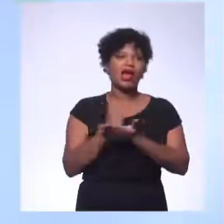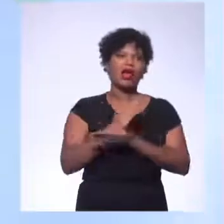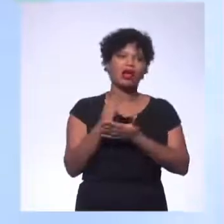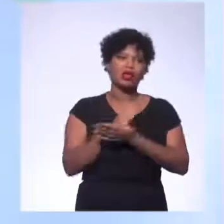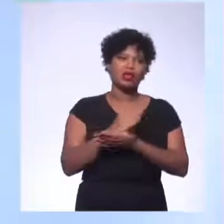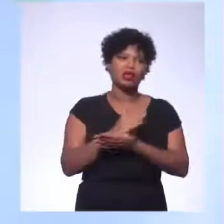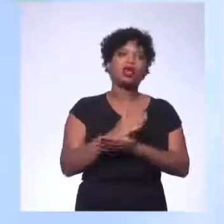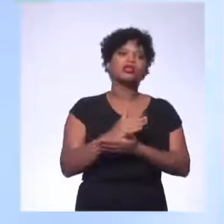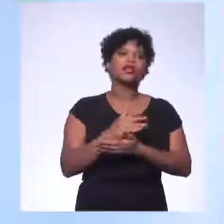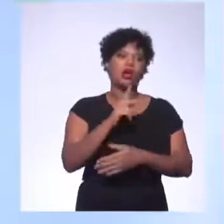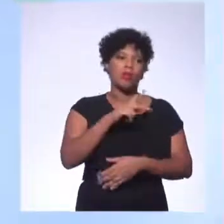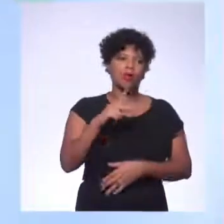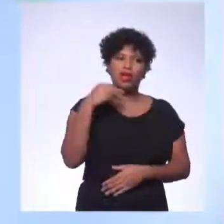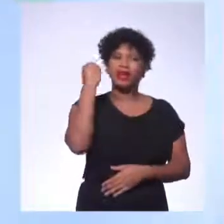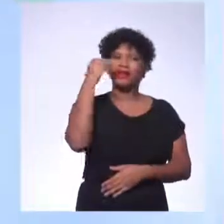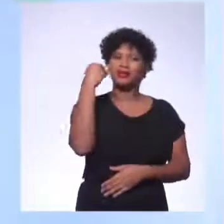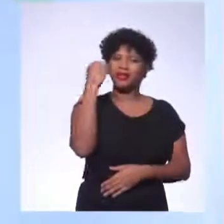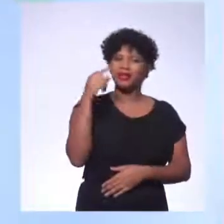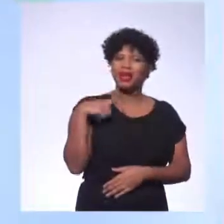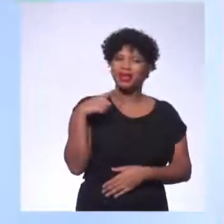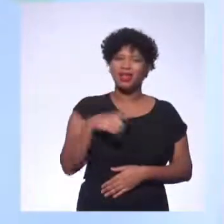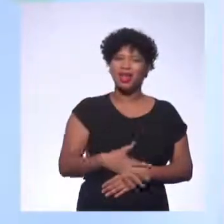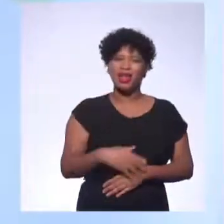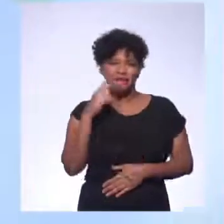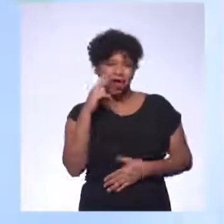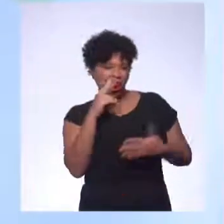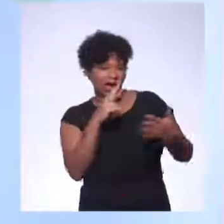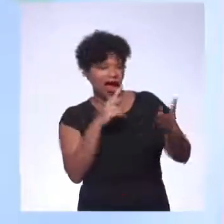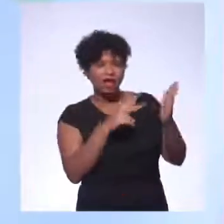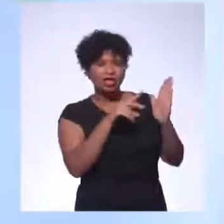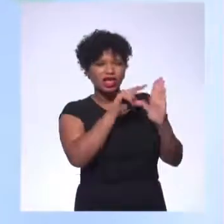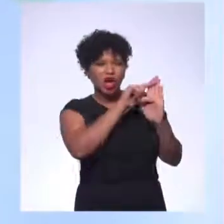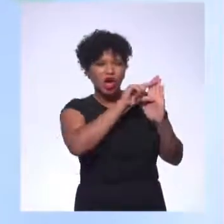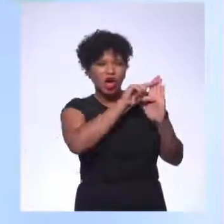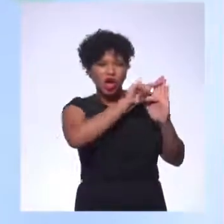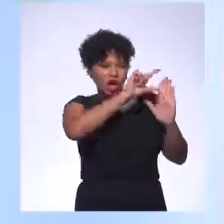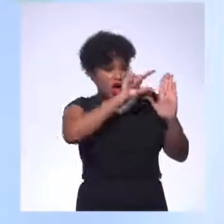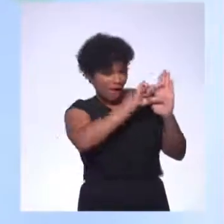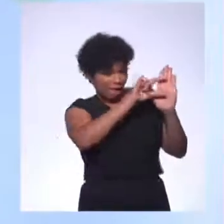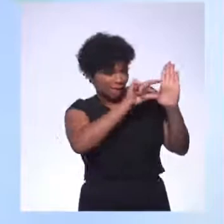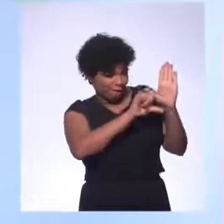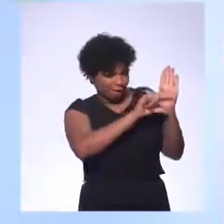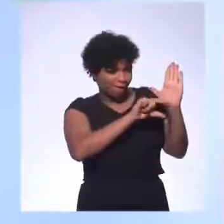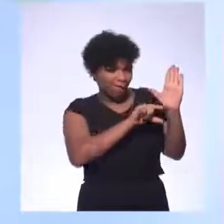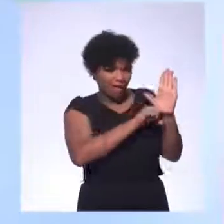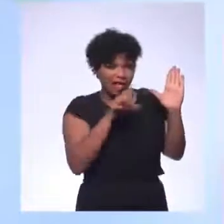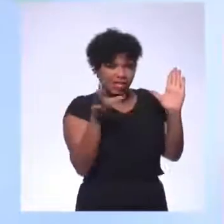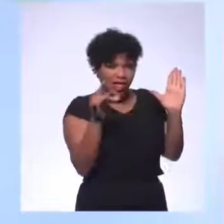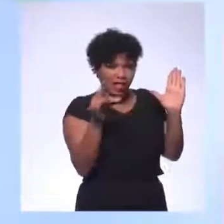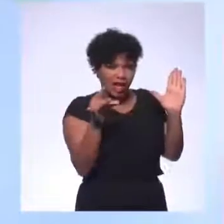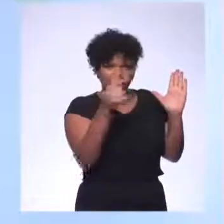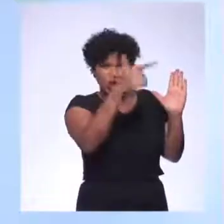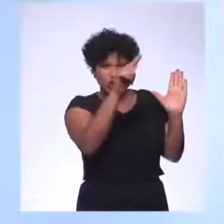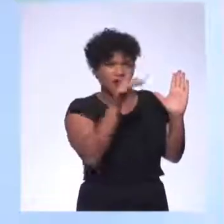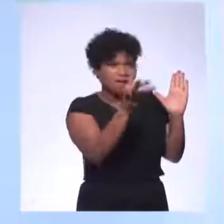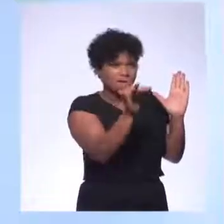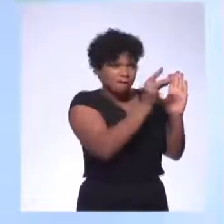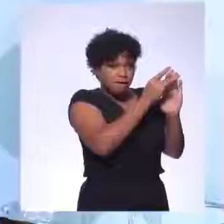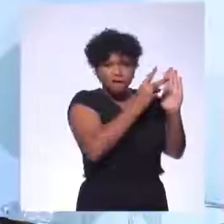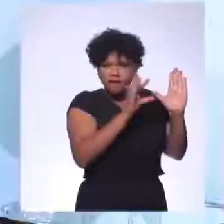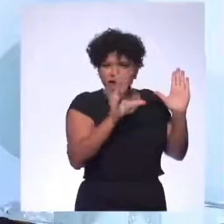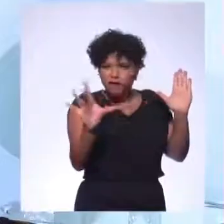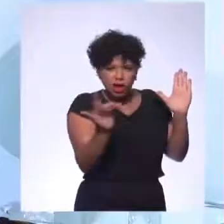experiência, vai corrigir uma redação toda colada, né? Estou parecendo o Frankenstein, toda colada. Ele pegou o pedaço, ali,